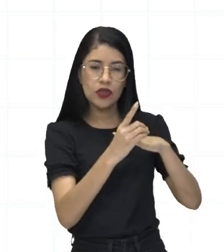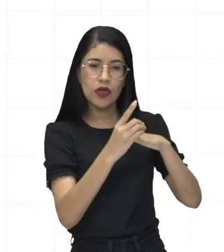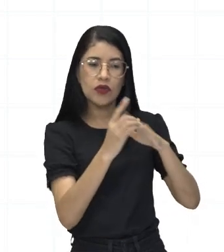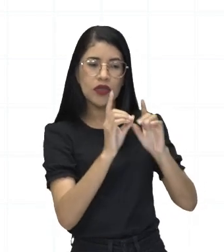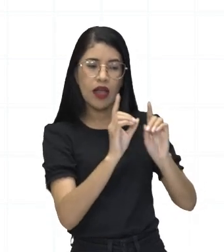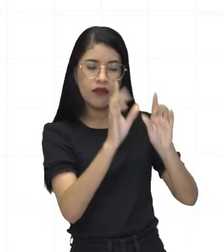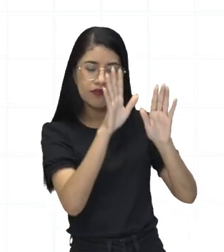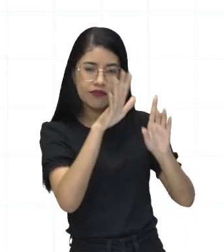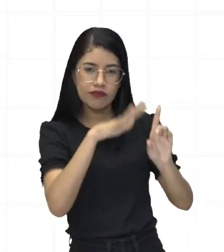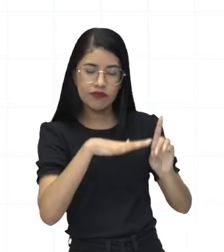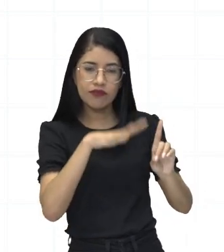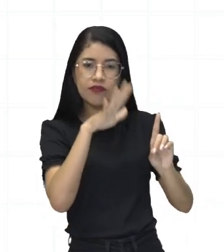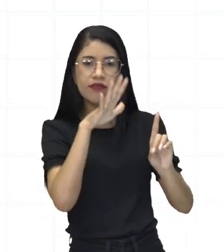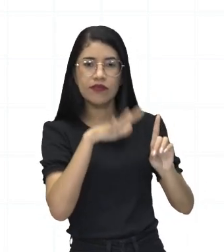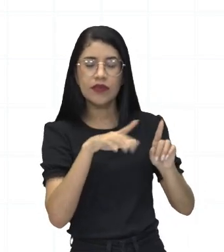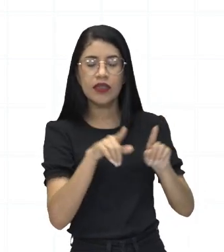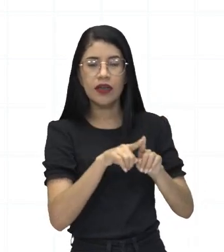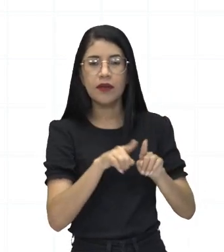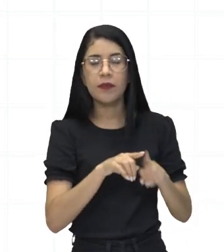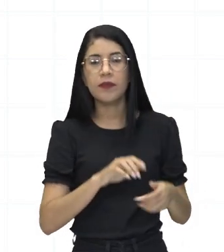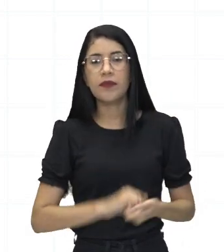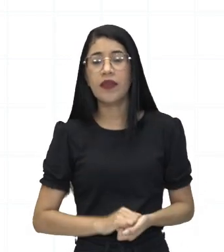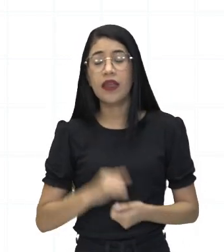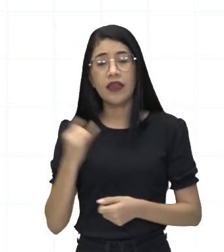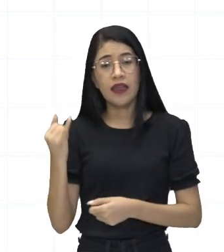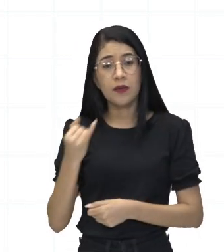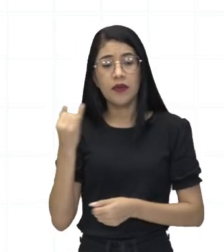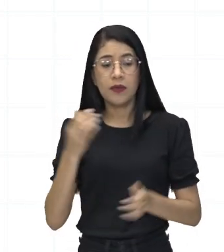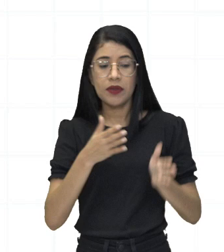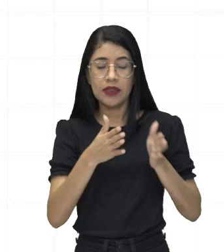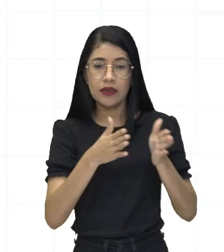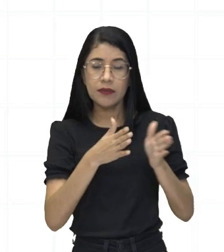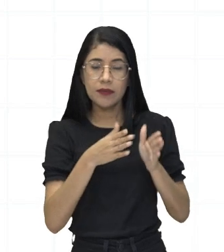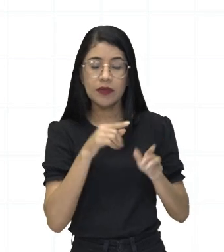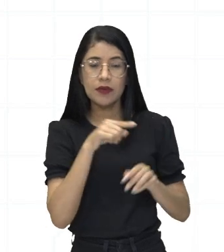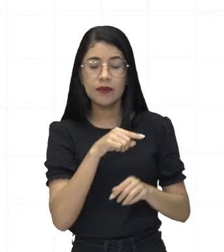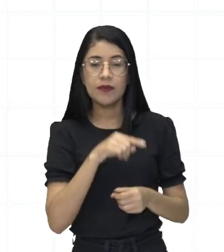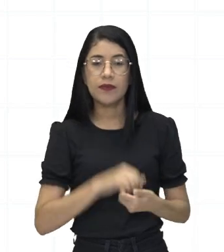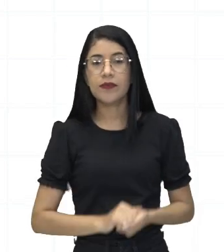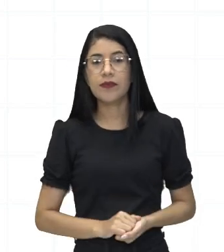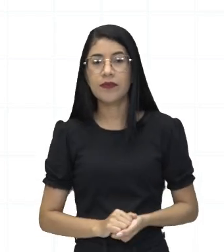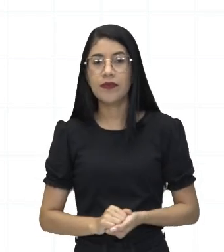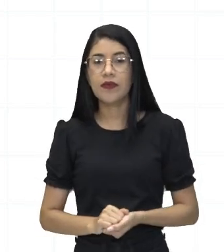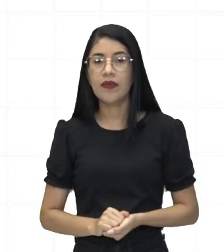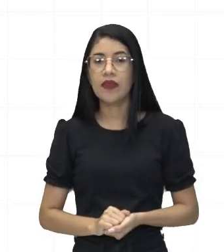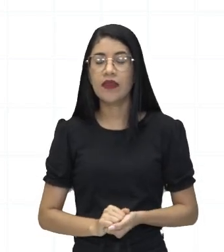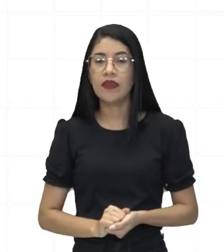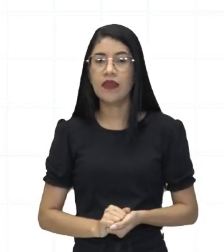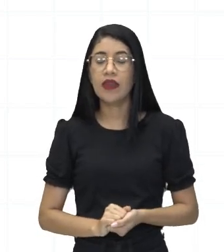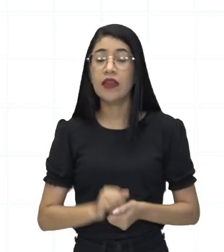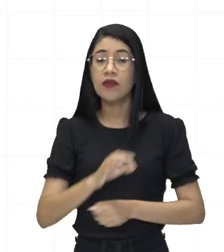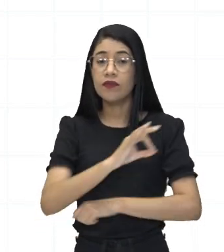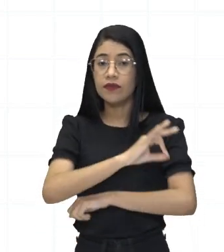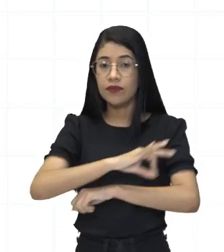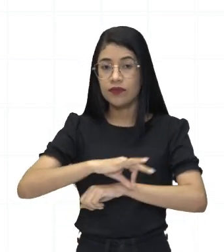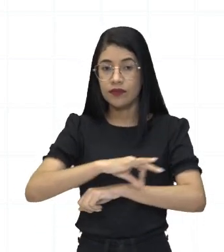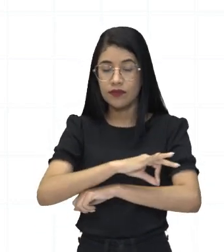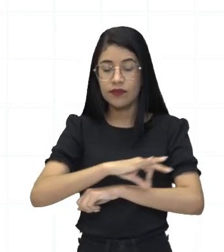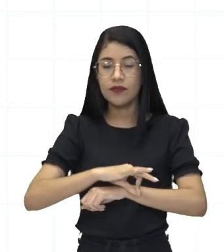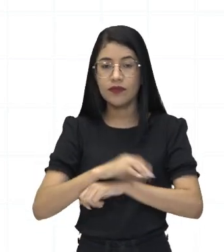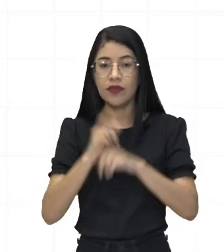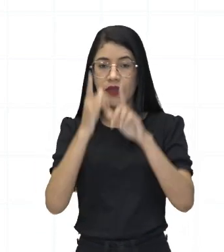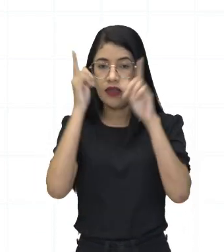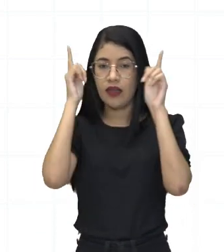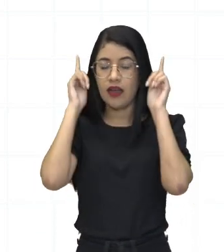cultos. E isso era muito importante nesse período, certo? Então, dentro dessa arquitetura grega, nós